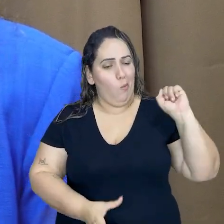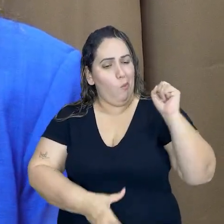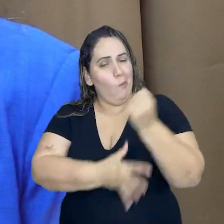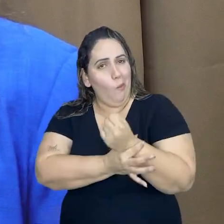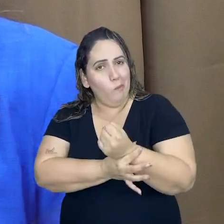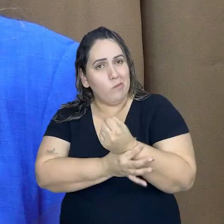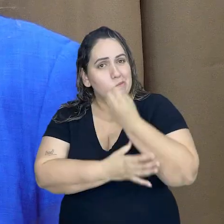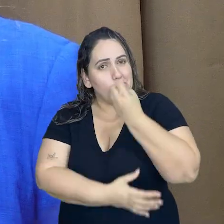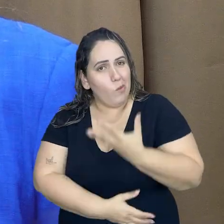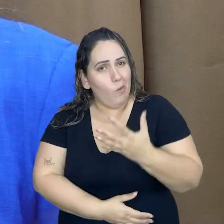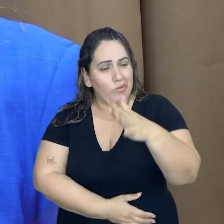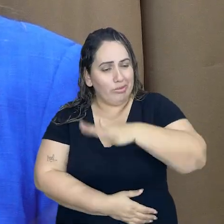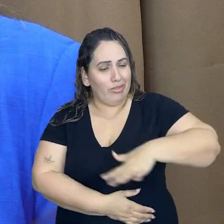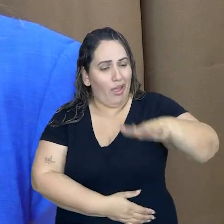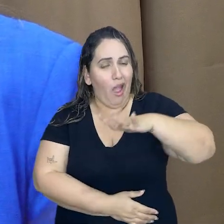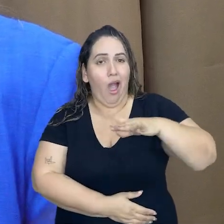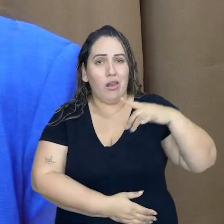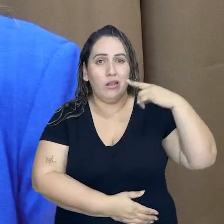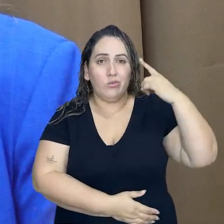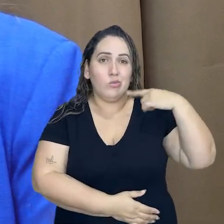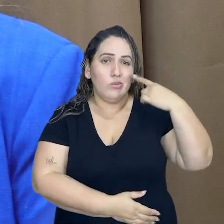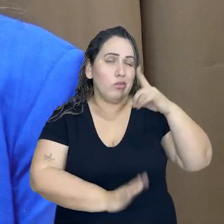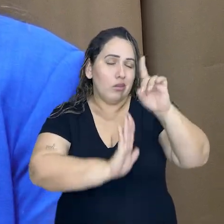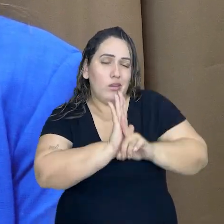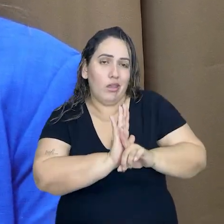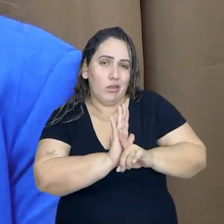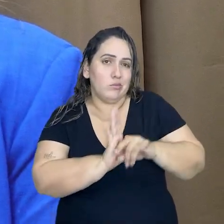Então, havendo esse conhecimento, haveria,